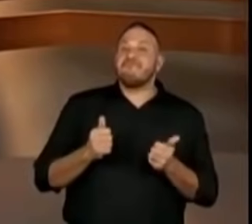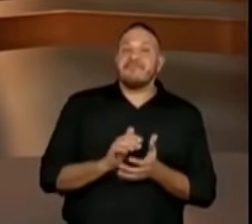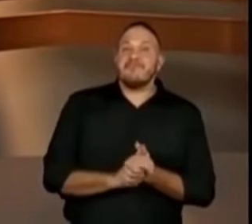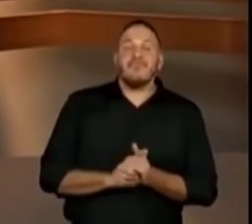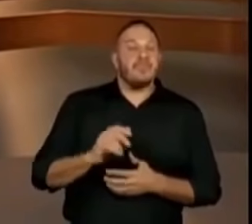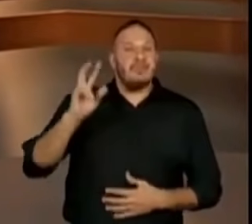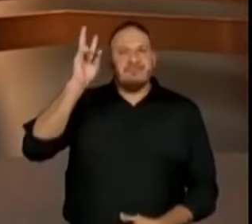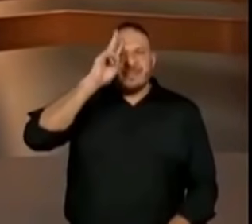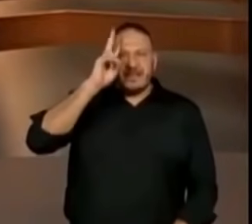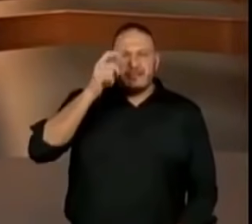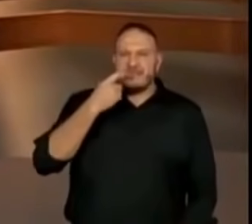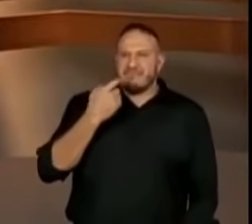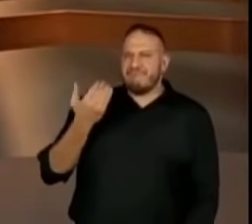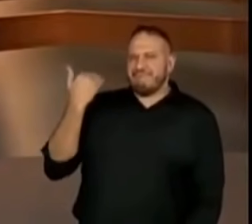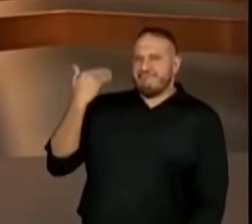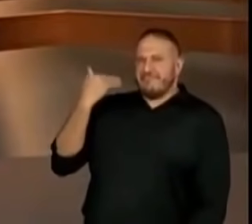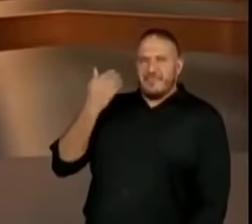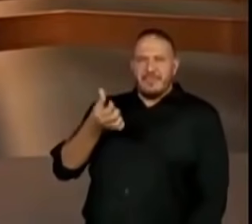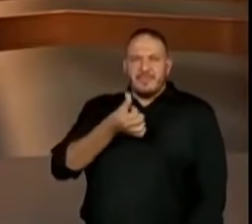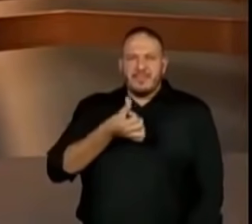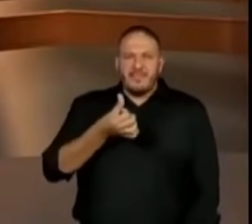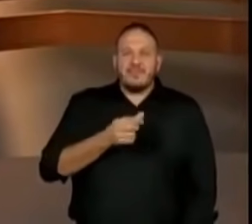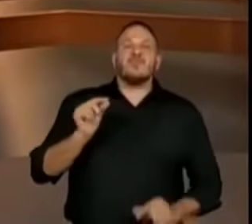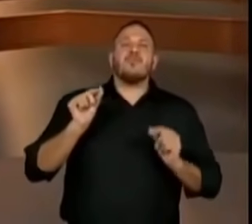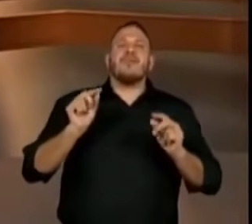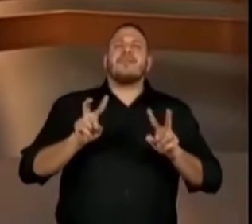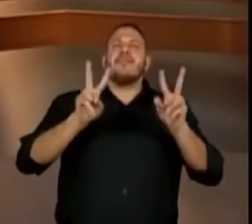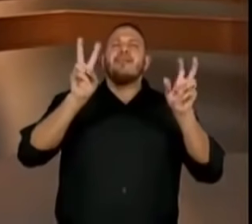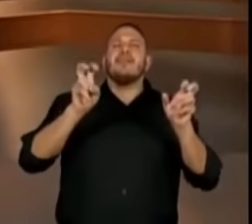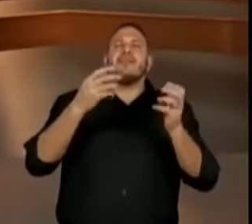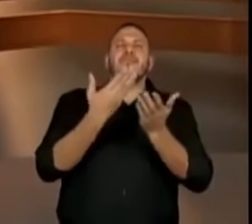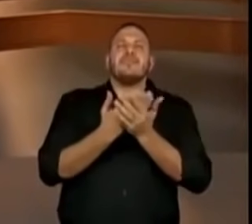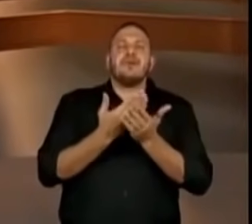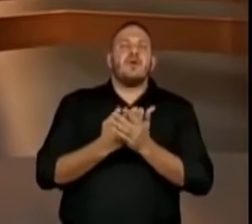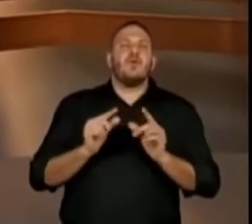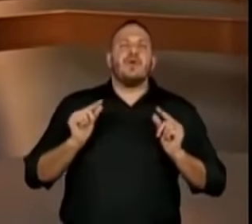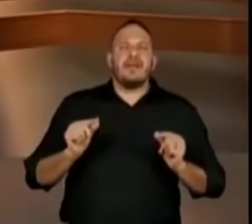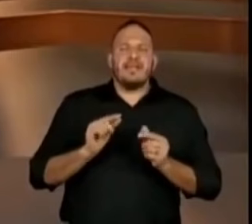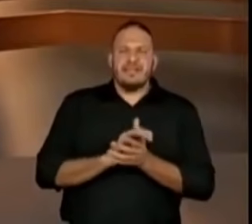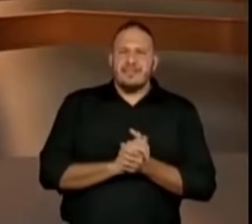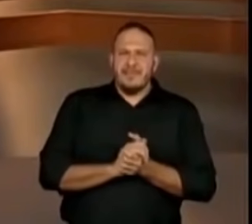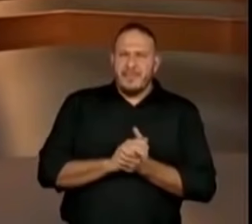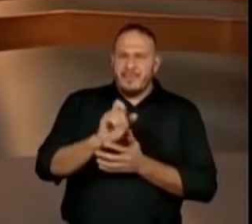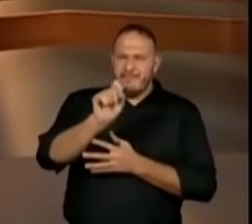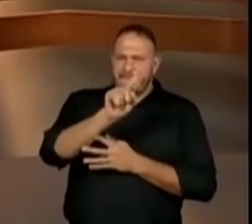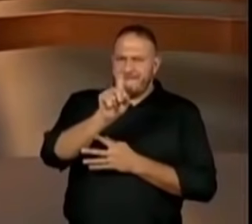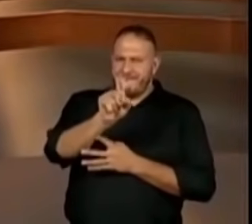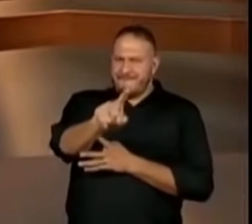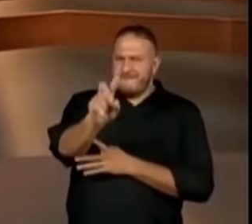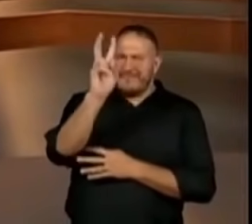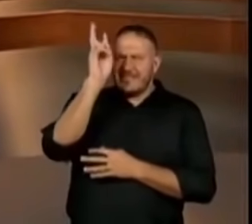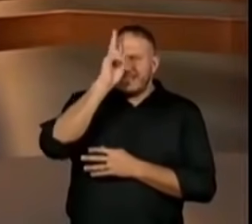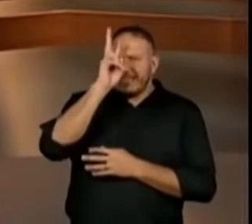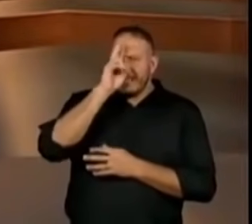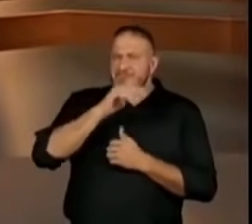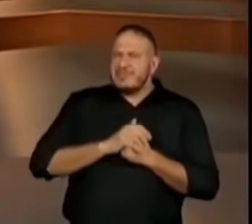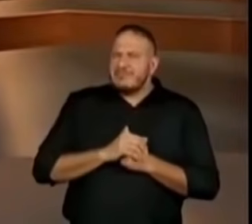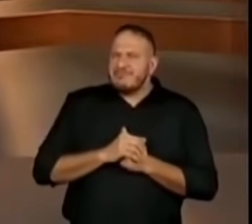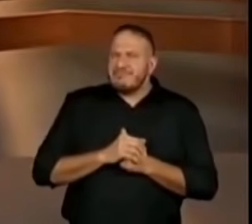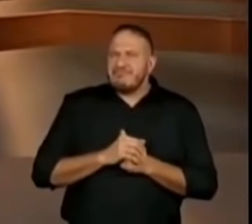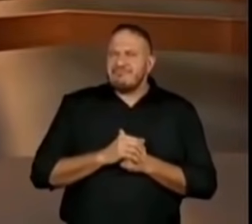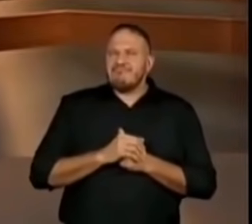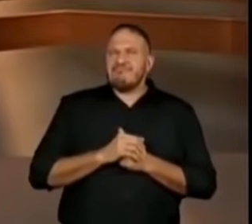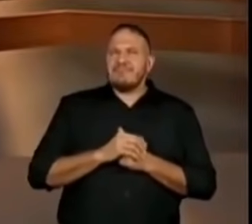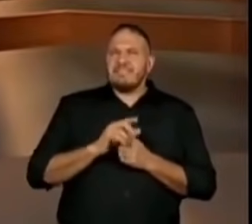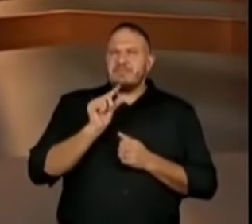Vocês lembram sexta-feira? Qual que era o tema da aula na sexta-feira? Será que vocês lembram? Era um, digamos, um nome